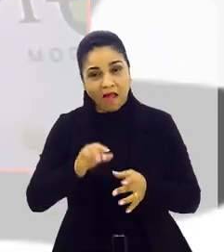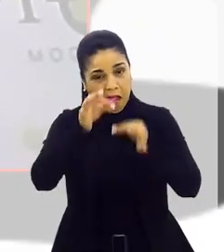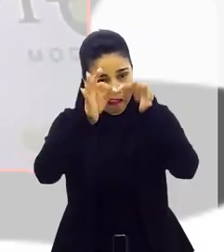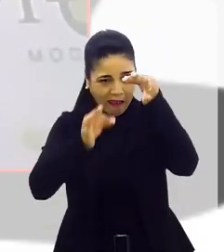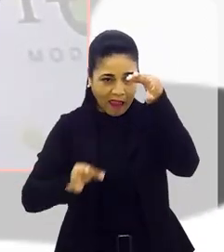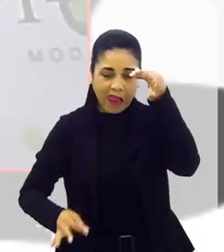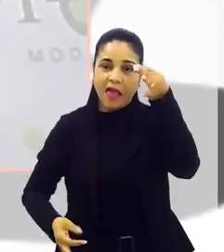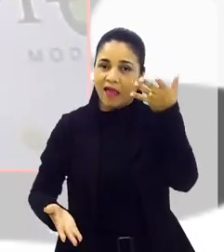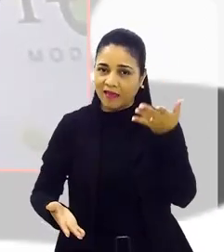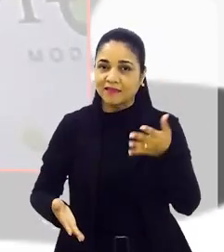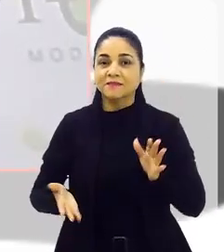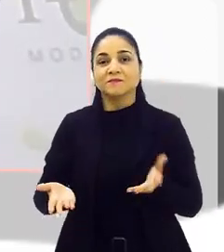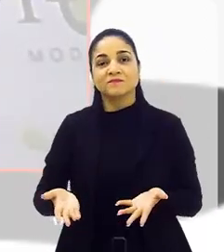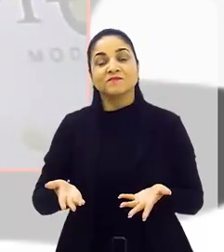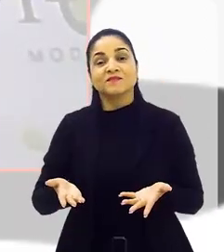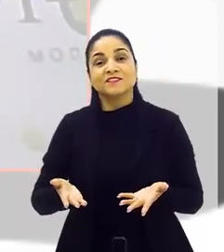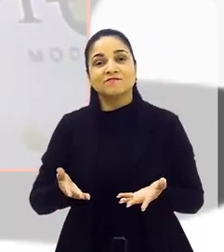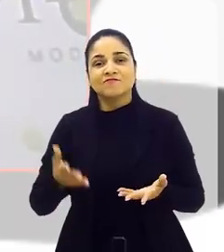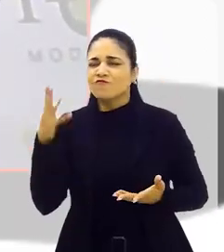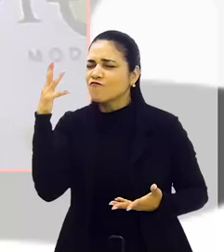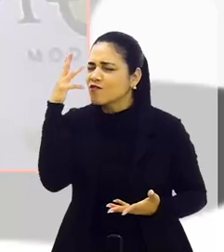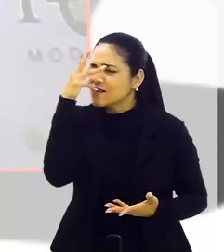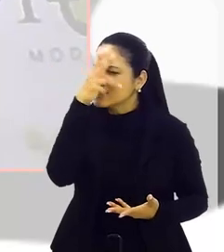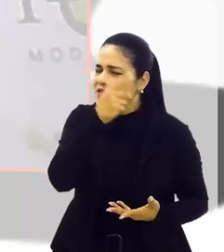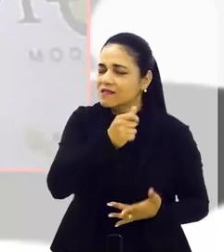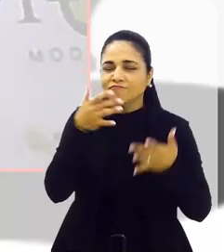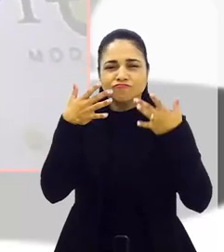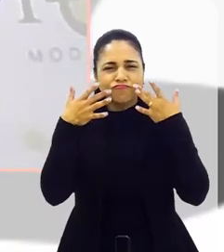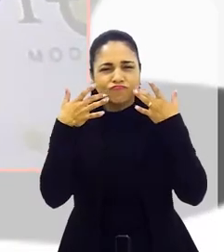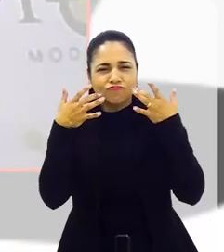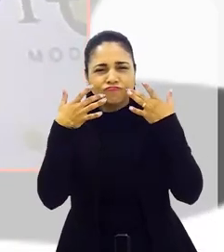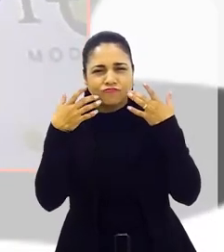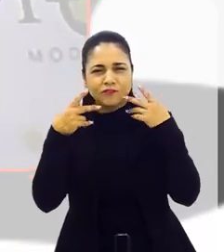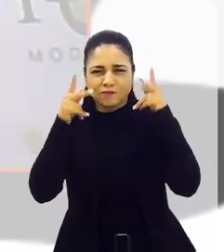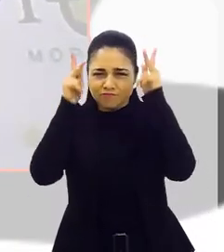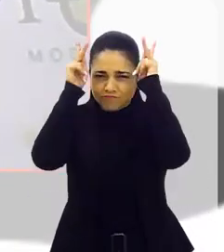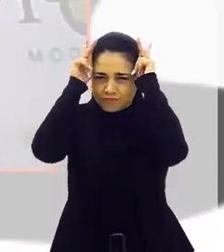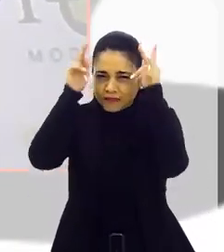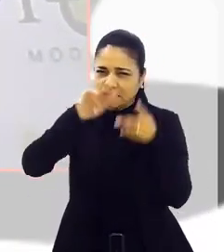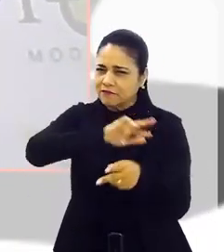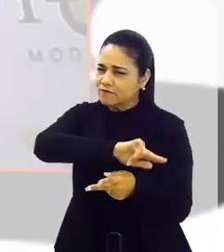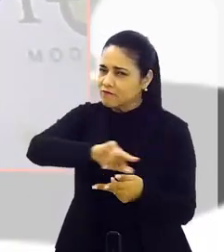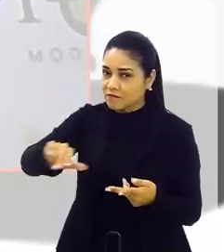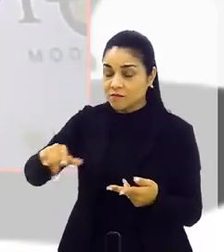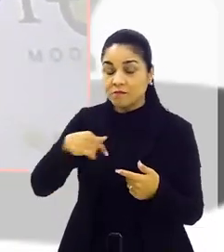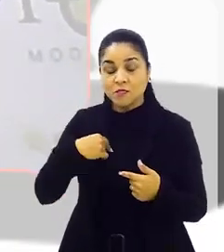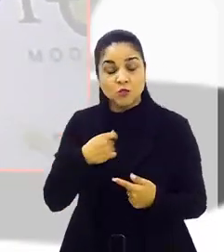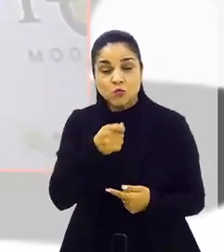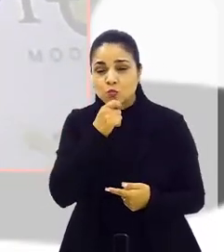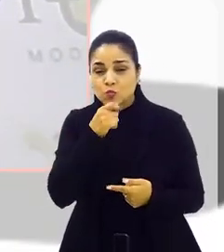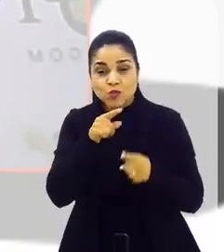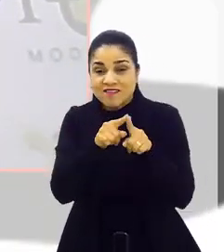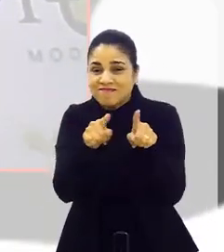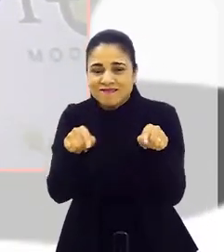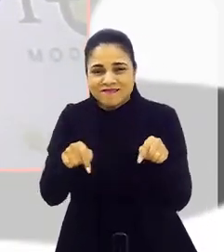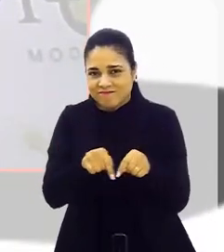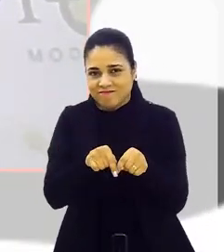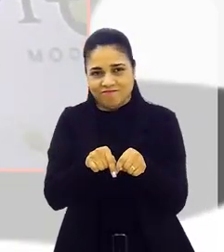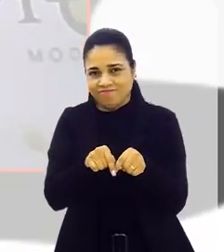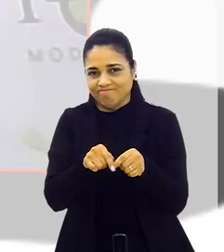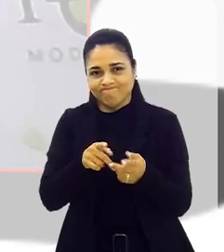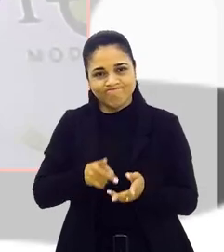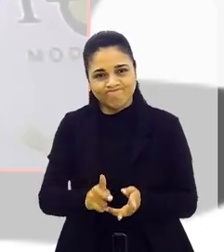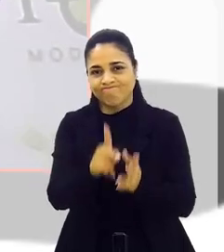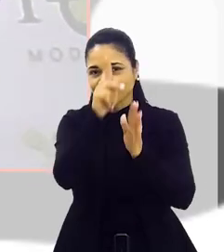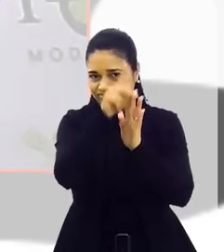falar. Eu vou falando. Aí foi lindo, Príncipes e Princesas, mas nós não tínhamos espaço para continuar